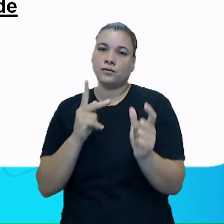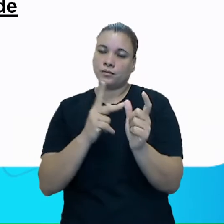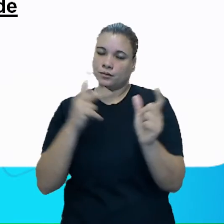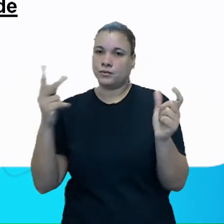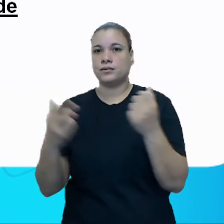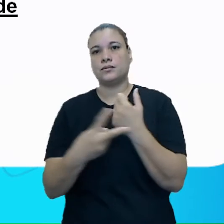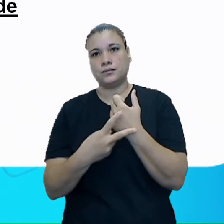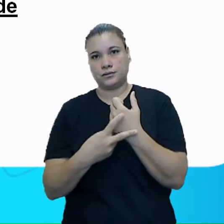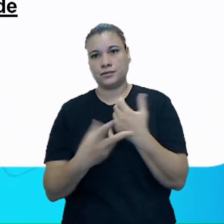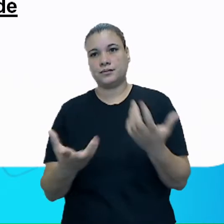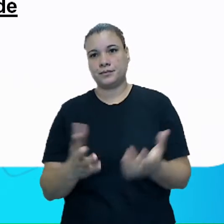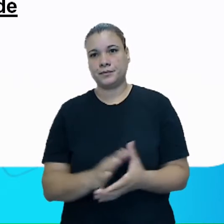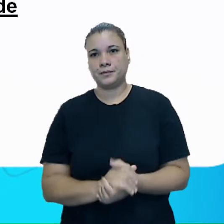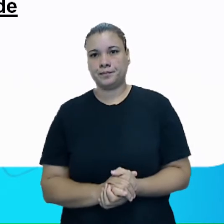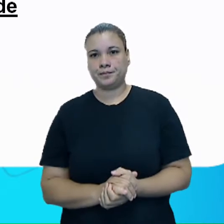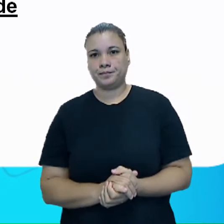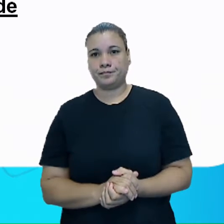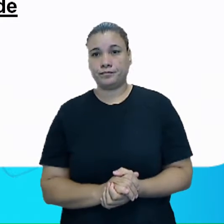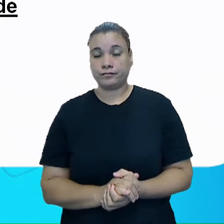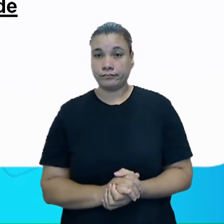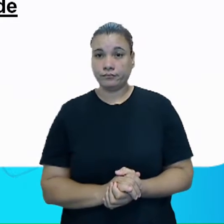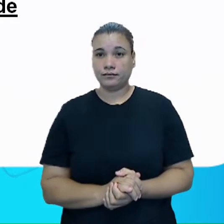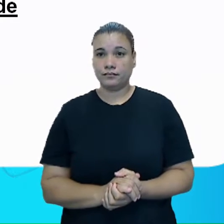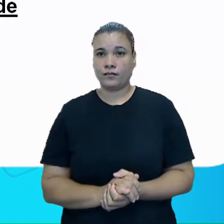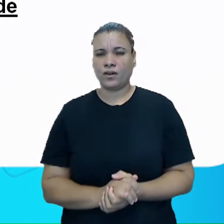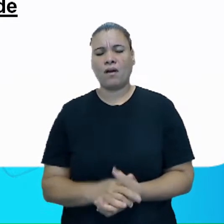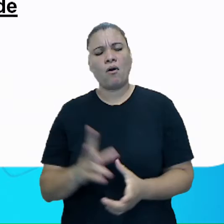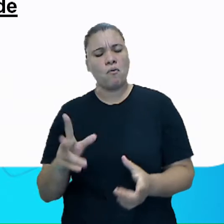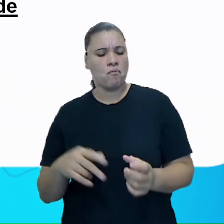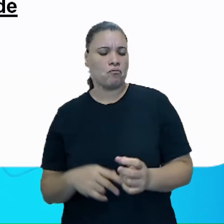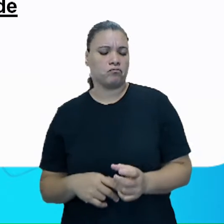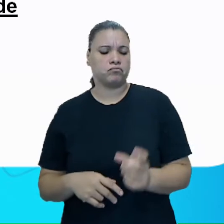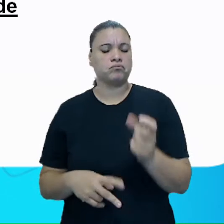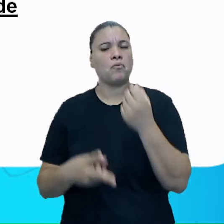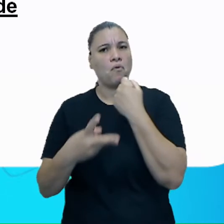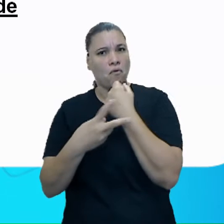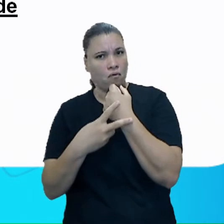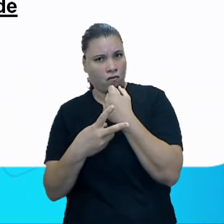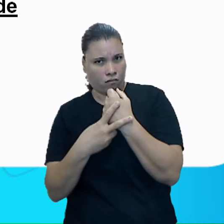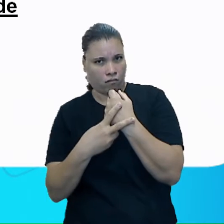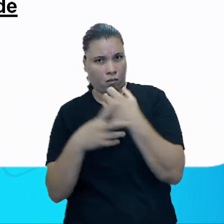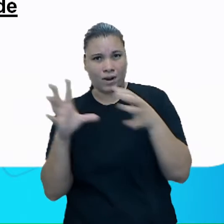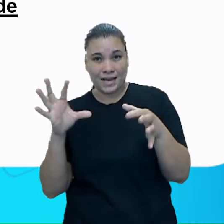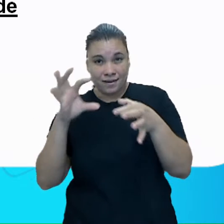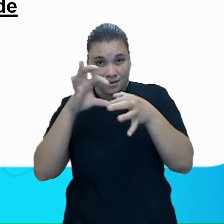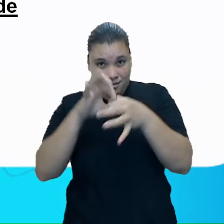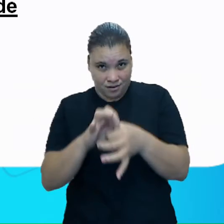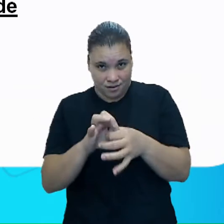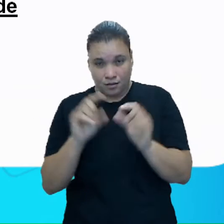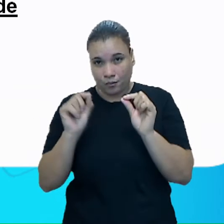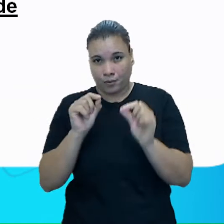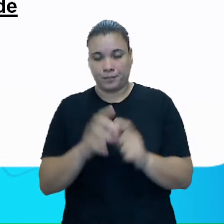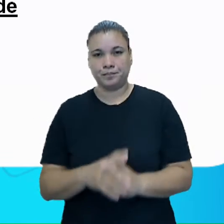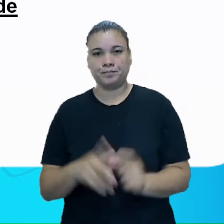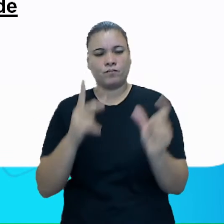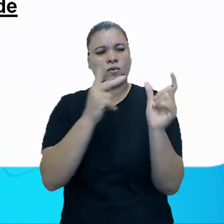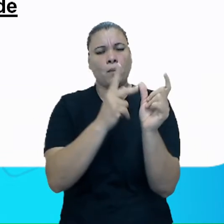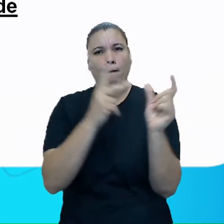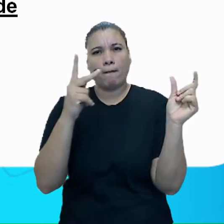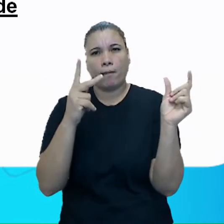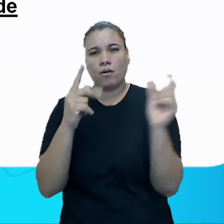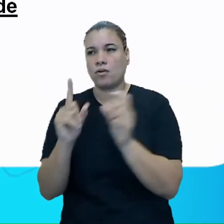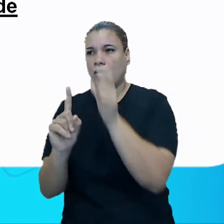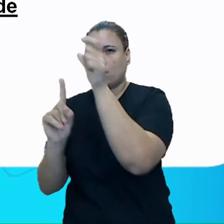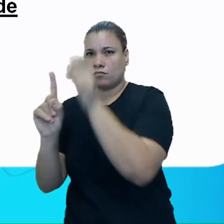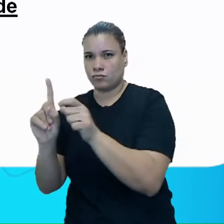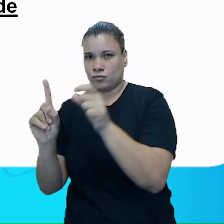Olha lá. Os verbos que ligam o sujeito ao predicado, eles podem ser, aqui eu estou falando de